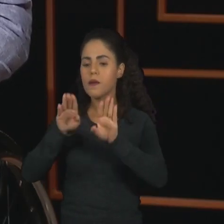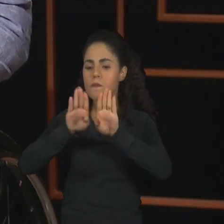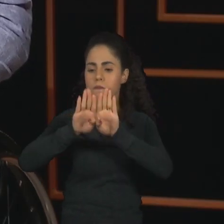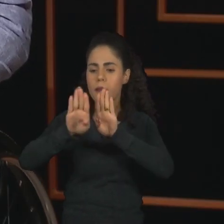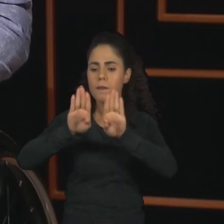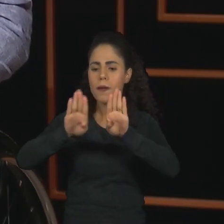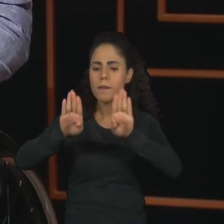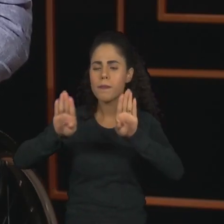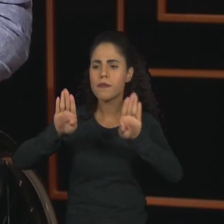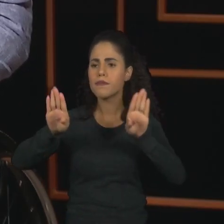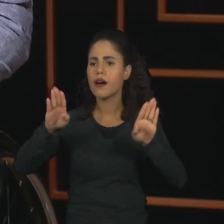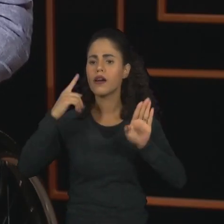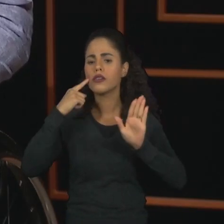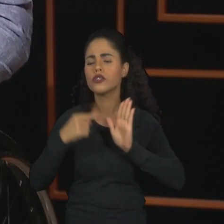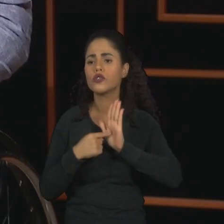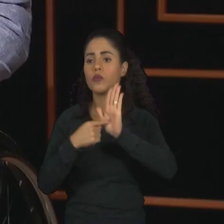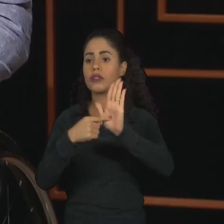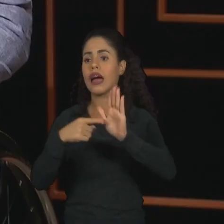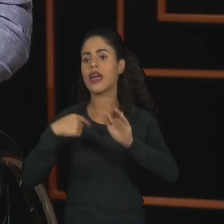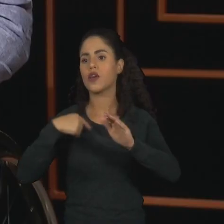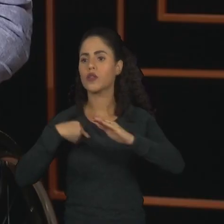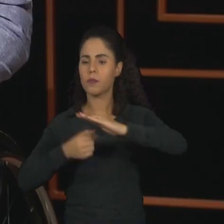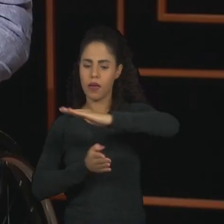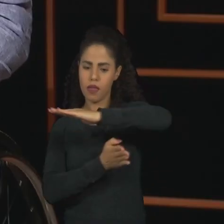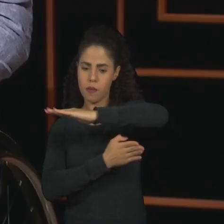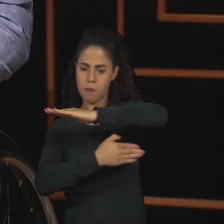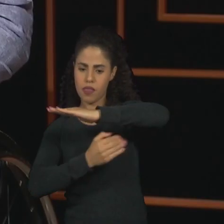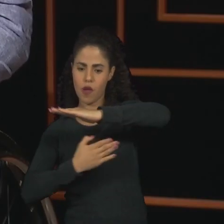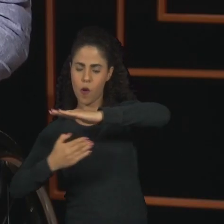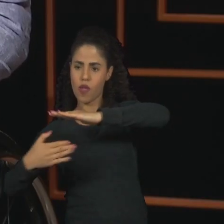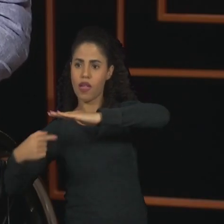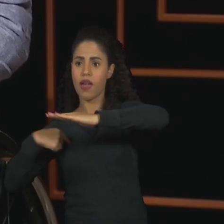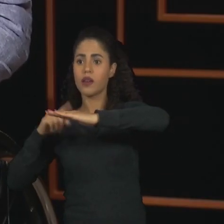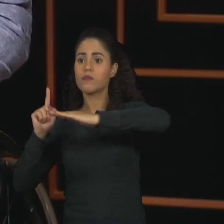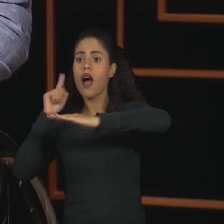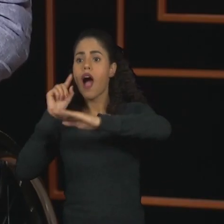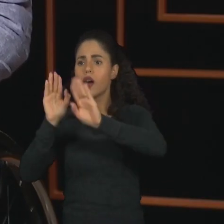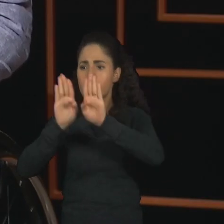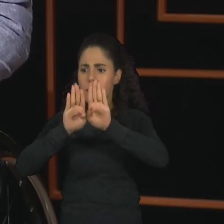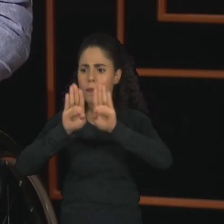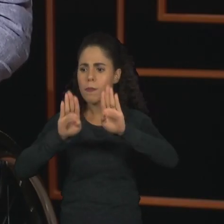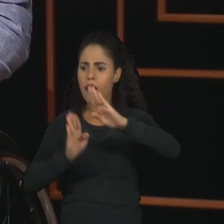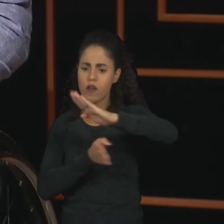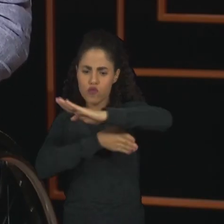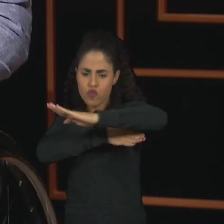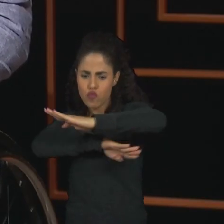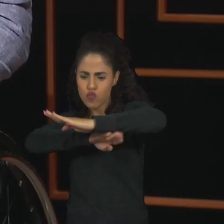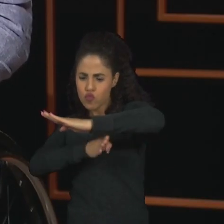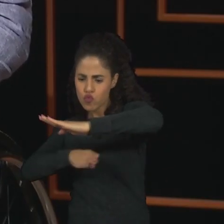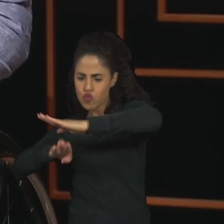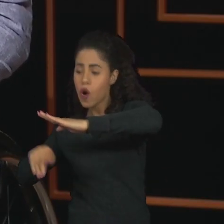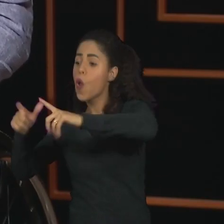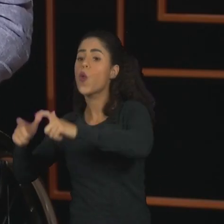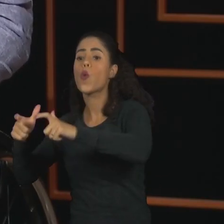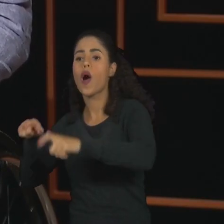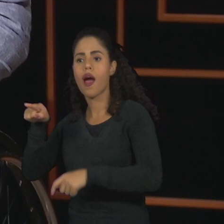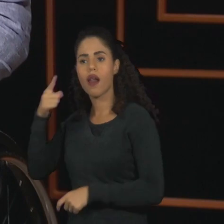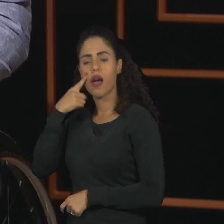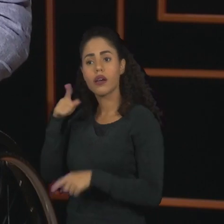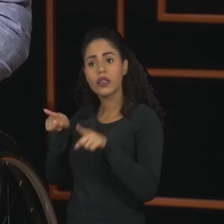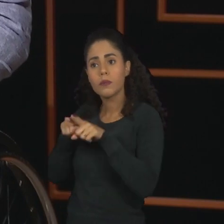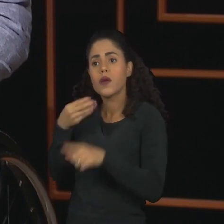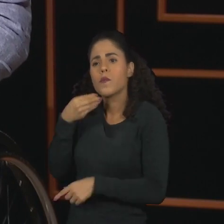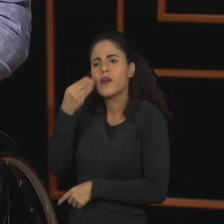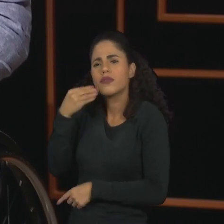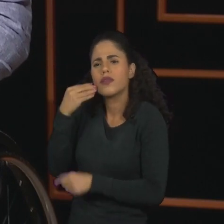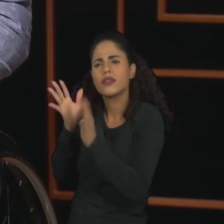exposição, o Reino Interior, eu fiz na Pinacoteca, eram gravuras, que foi também uma